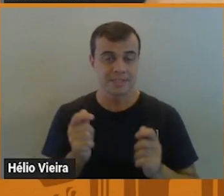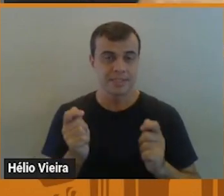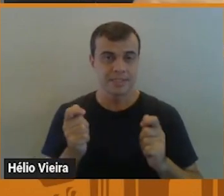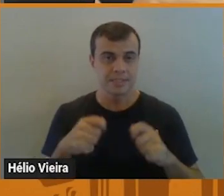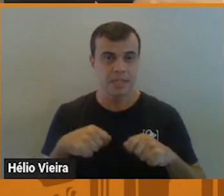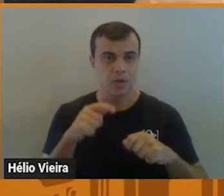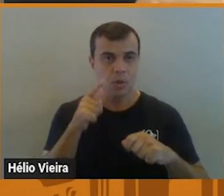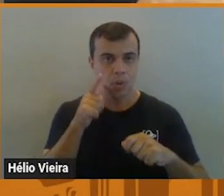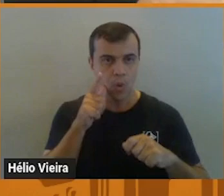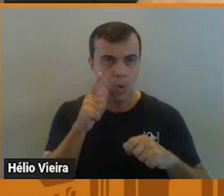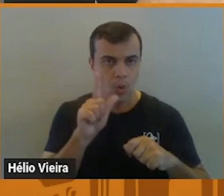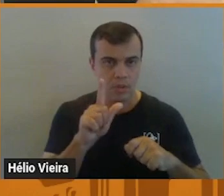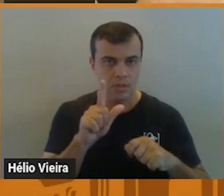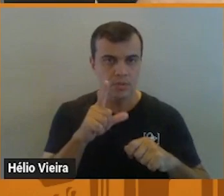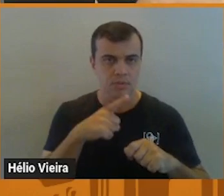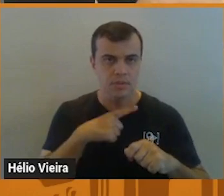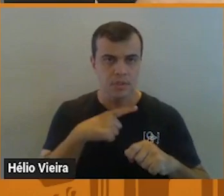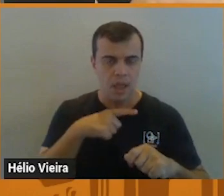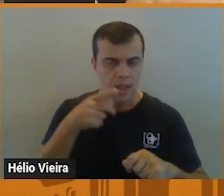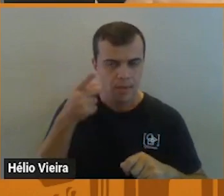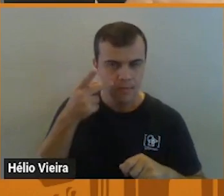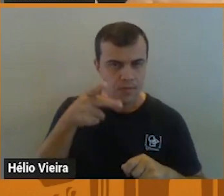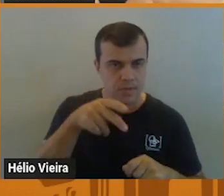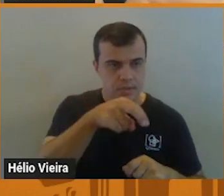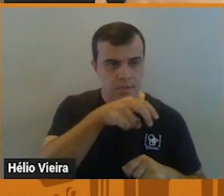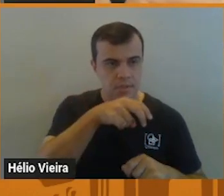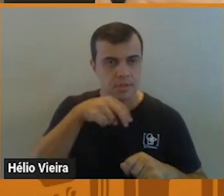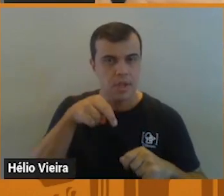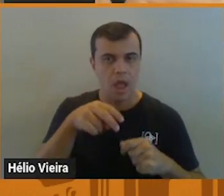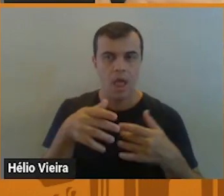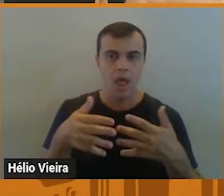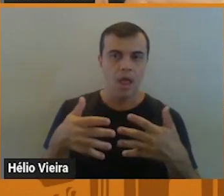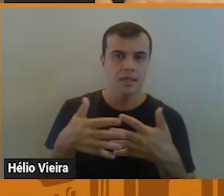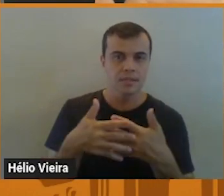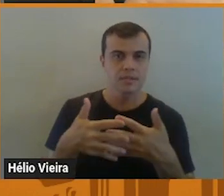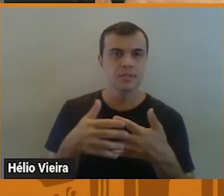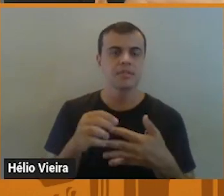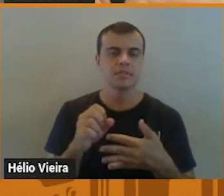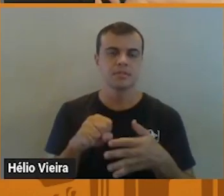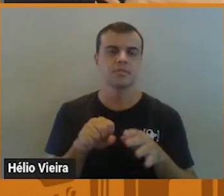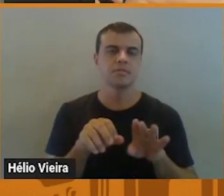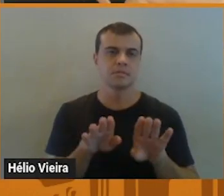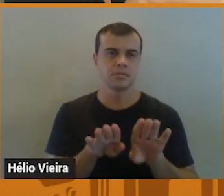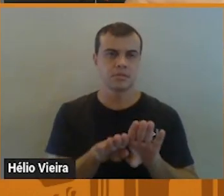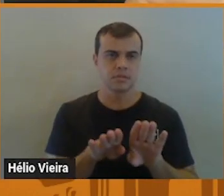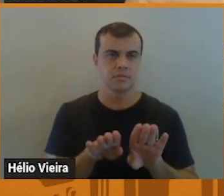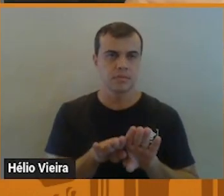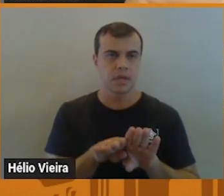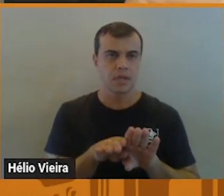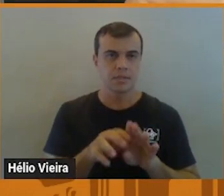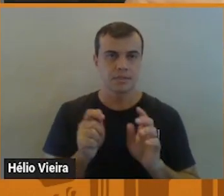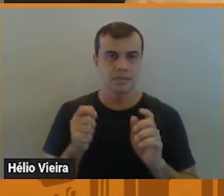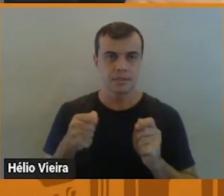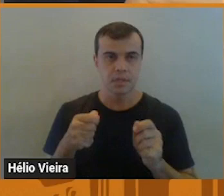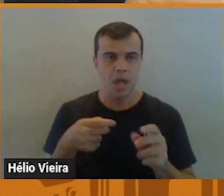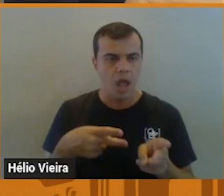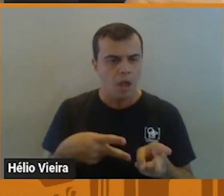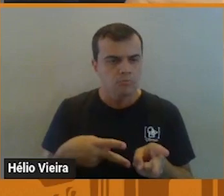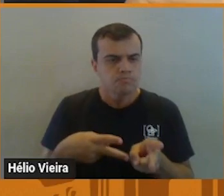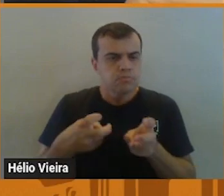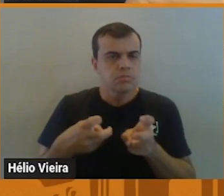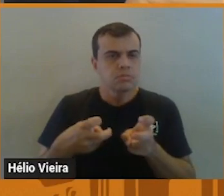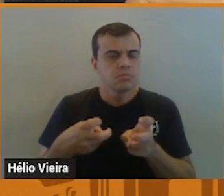consigam circular pela cidade de alguma maneira também fazer com que eles se apropriem